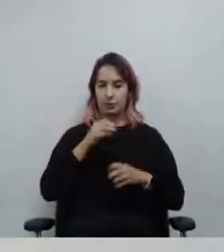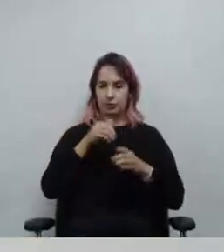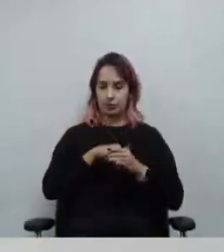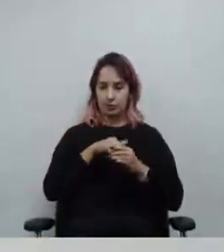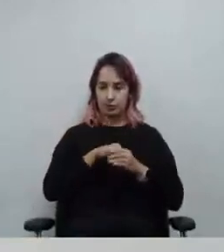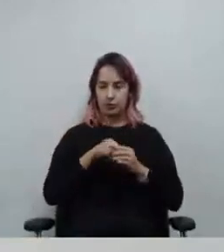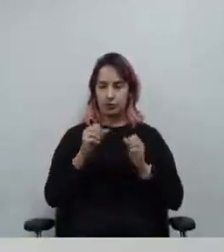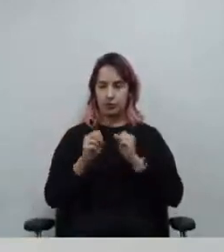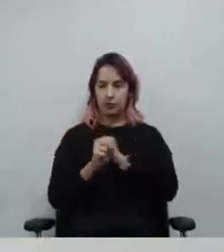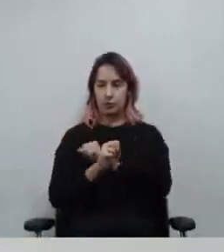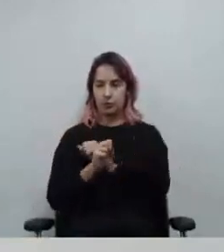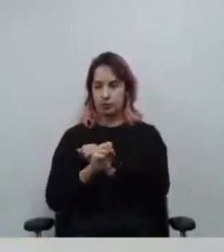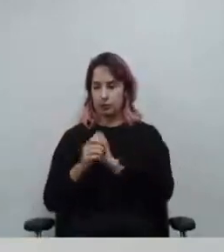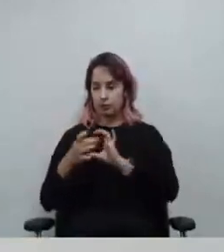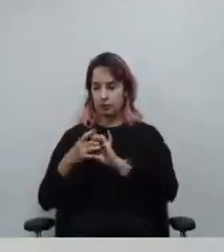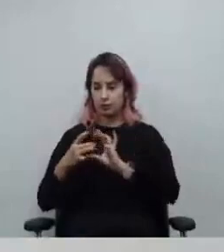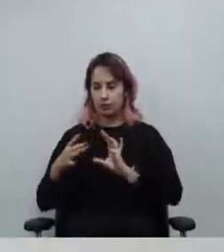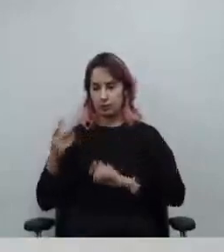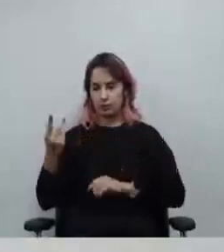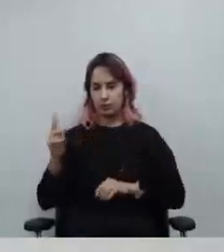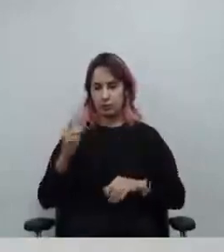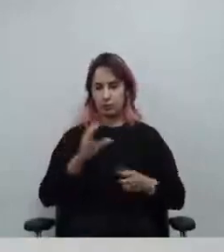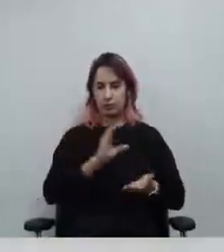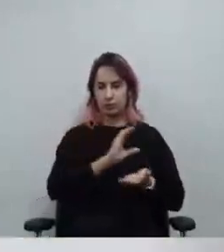deliberação dos demais conselheiros.